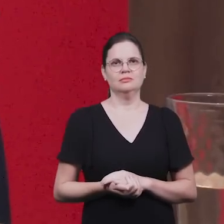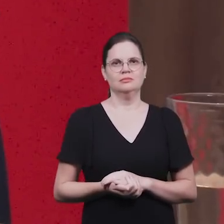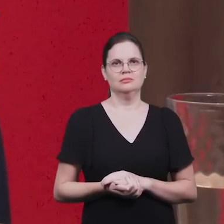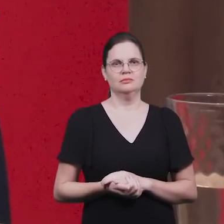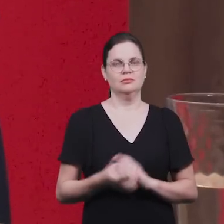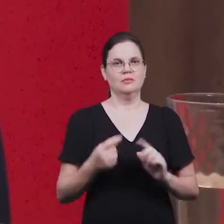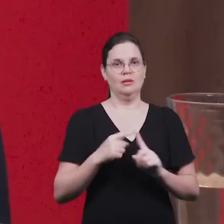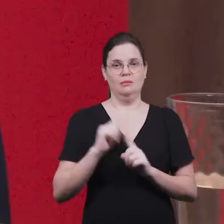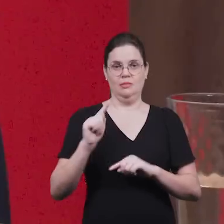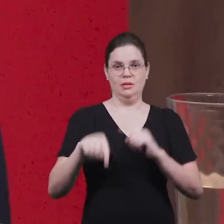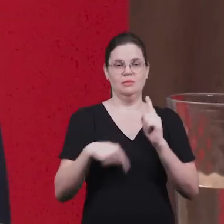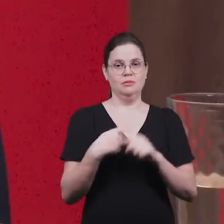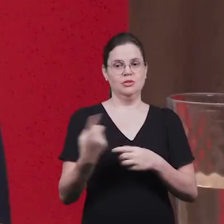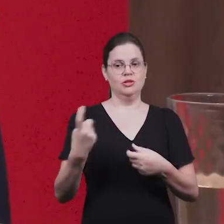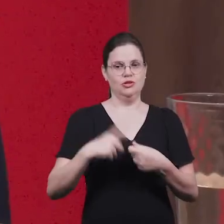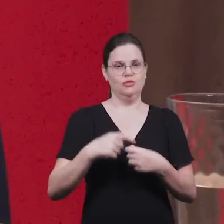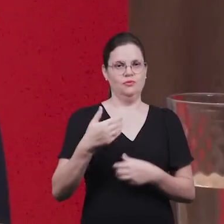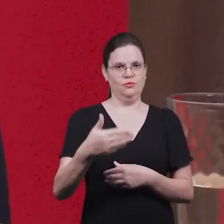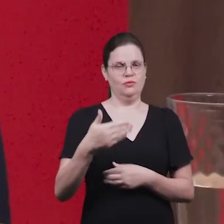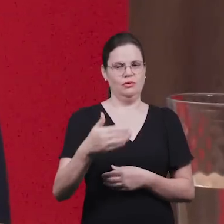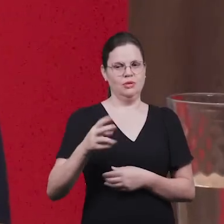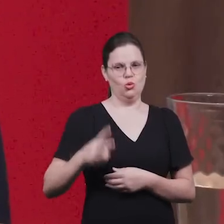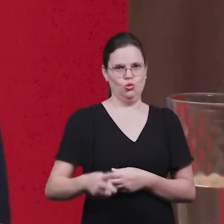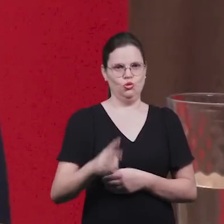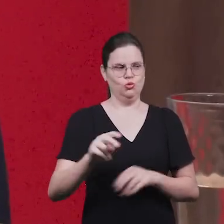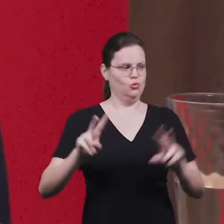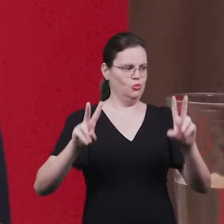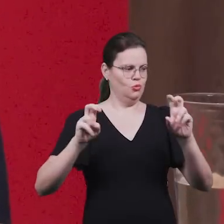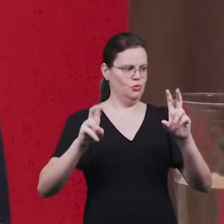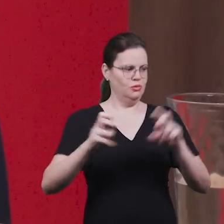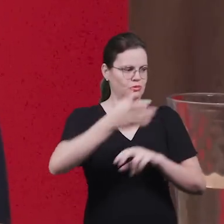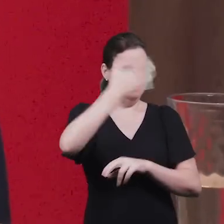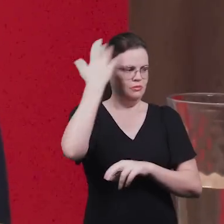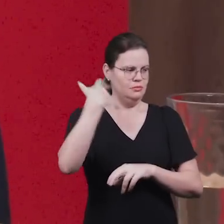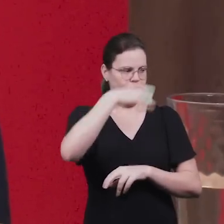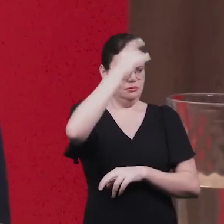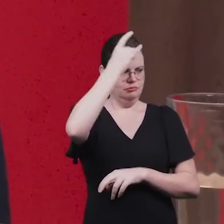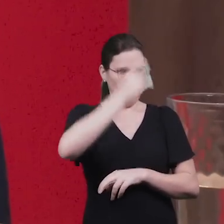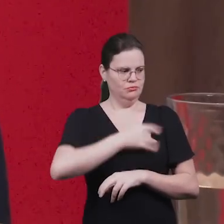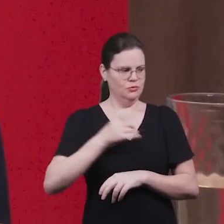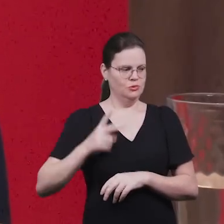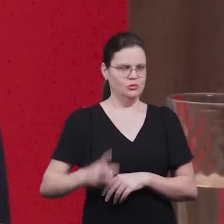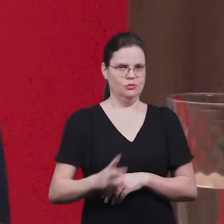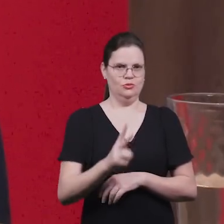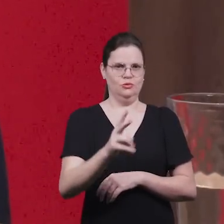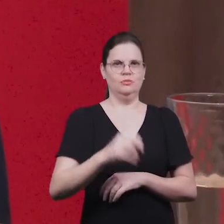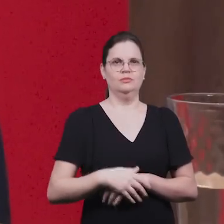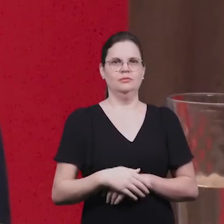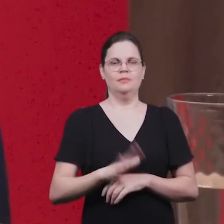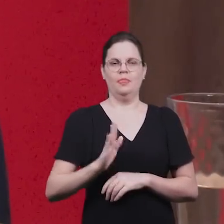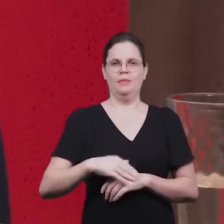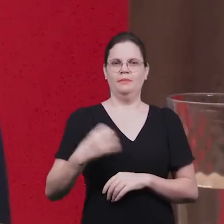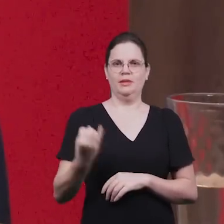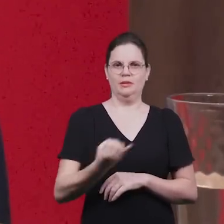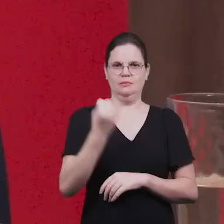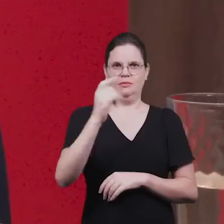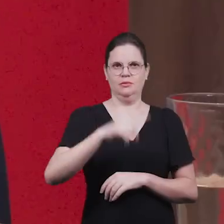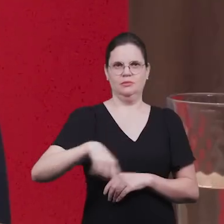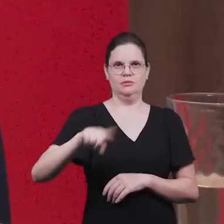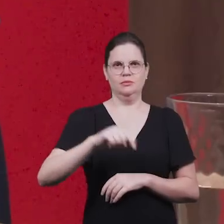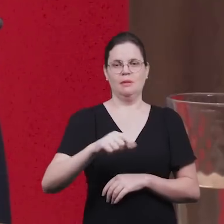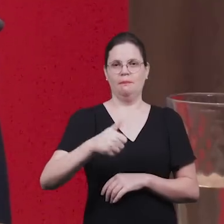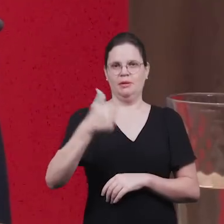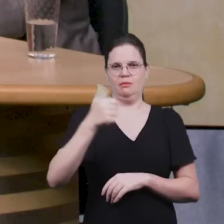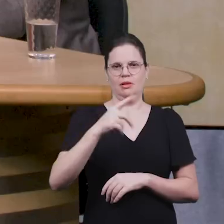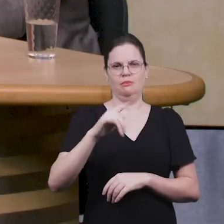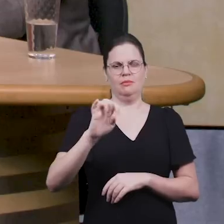mas nós vamos voltar numa segunda, ainda sobre o batismo com o Espírito Santo, e um assunto mais importante para a igreja, mas vamos encerrar essa